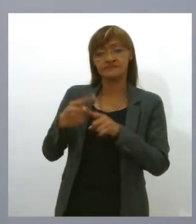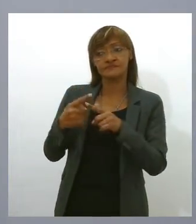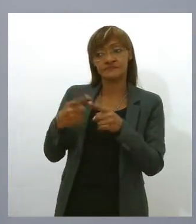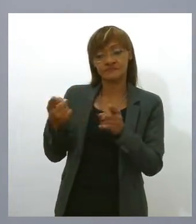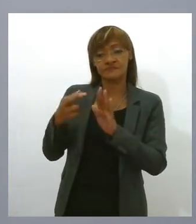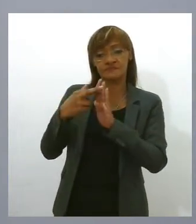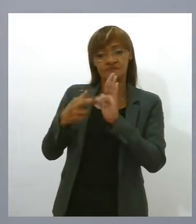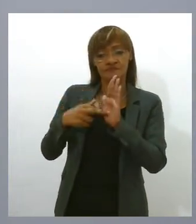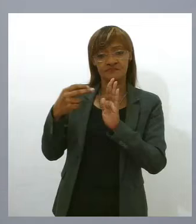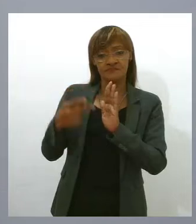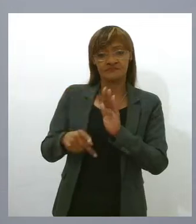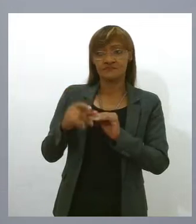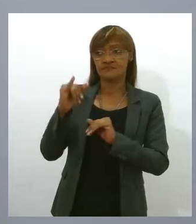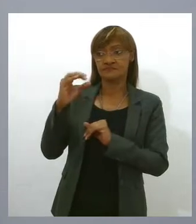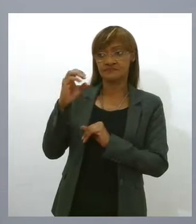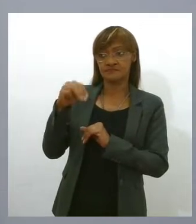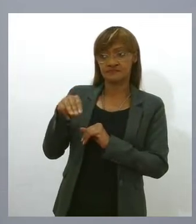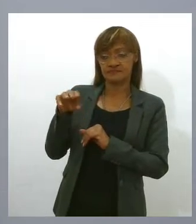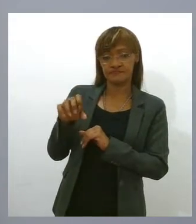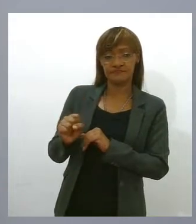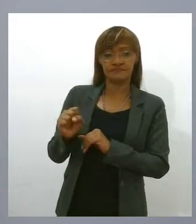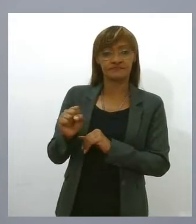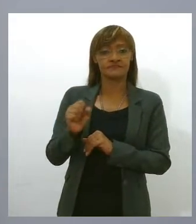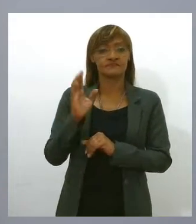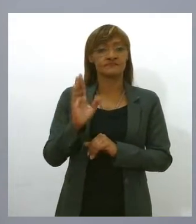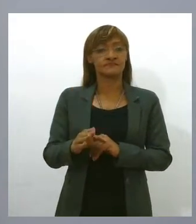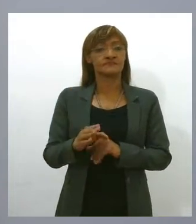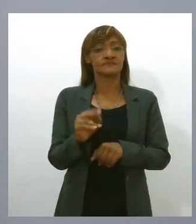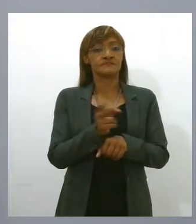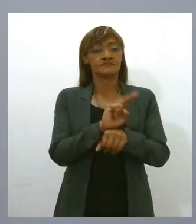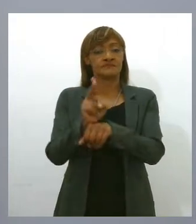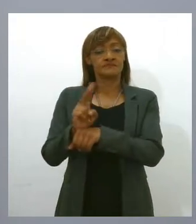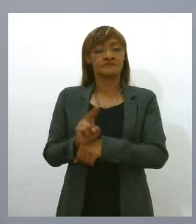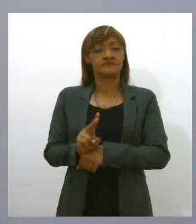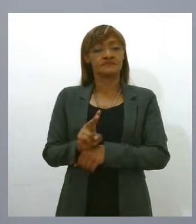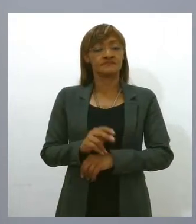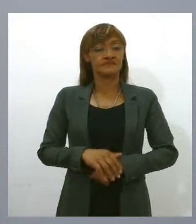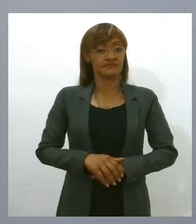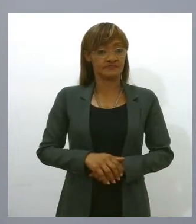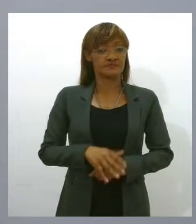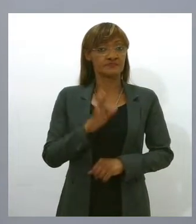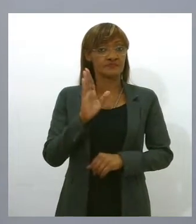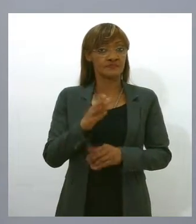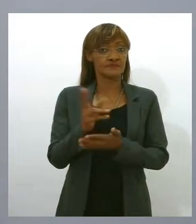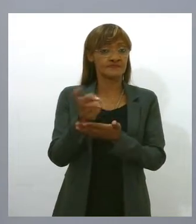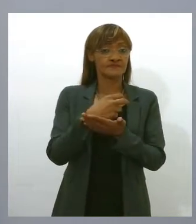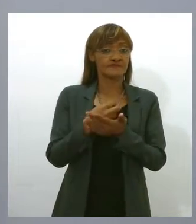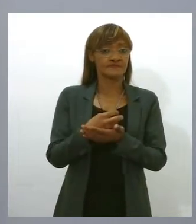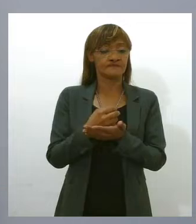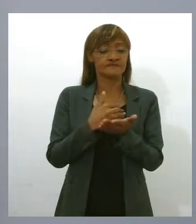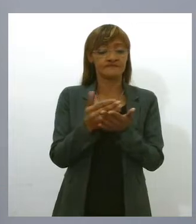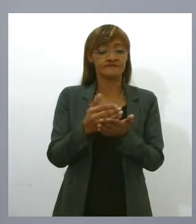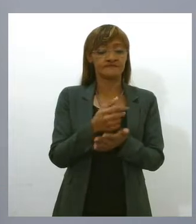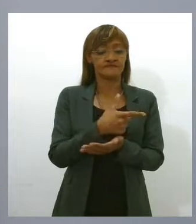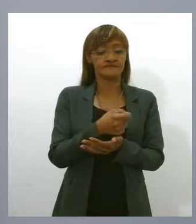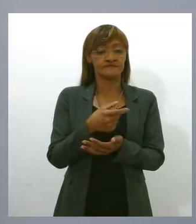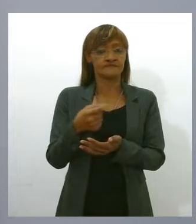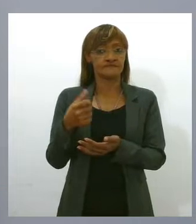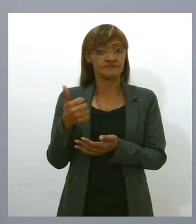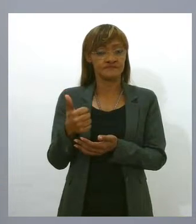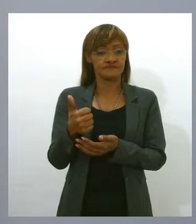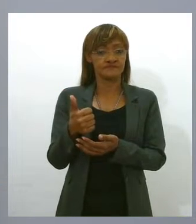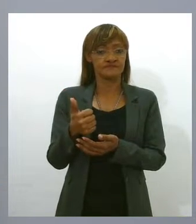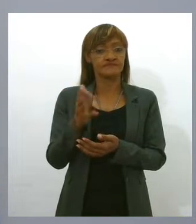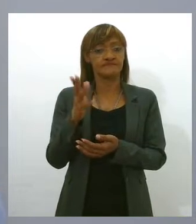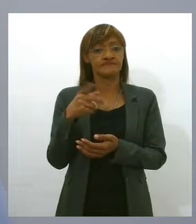confaz Conselho Nacional de fiscalização tributária né que desde 2001 tem já essa esse protocolo e a gente está implantando